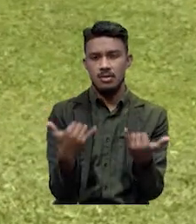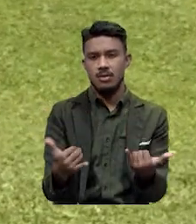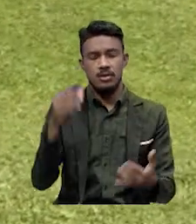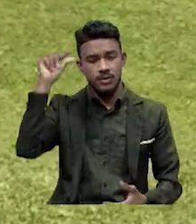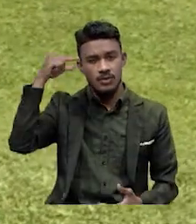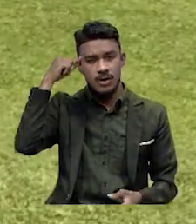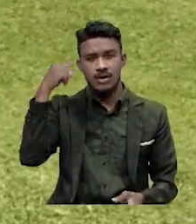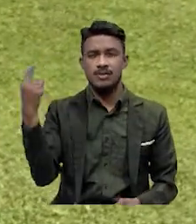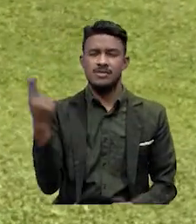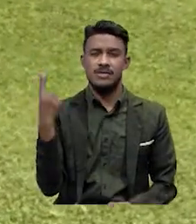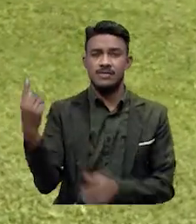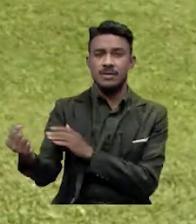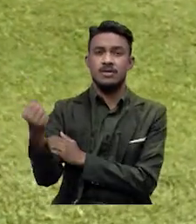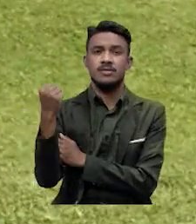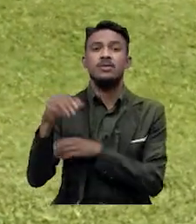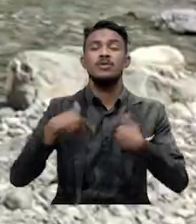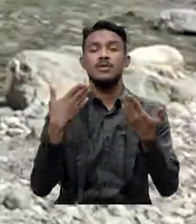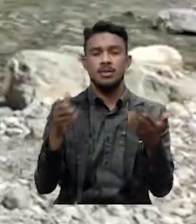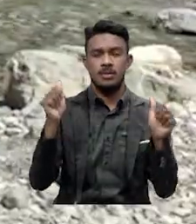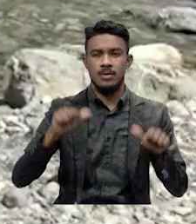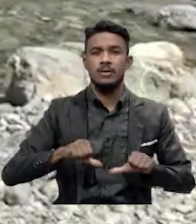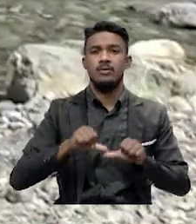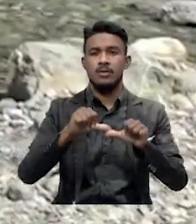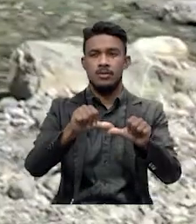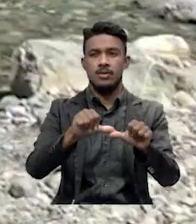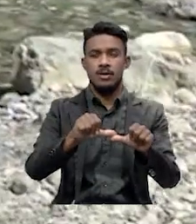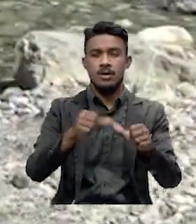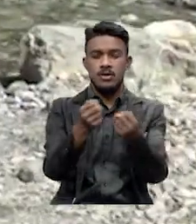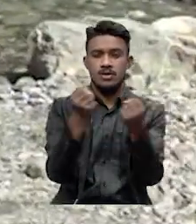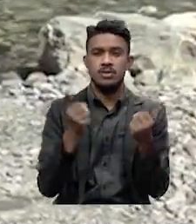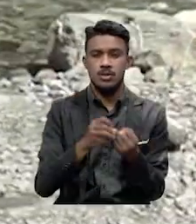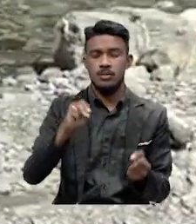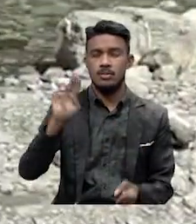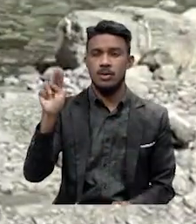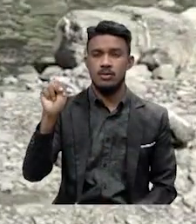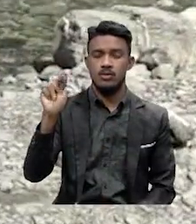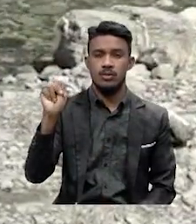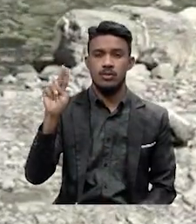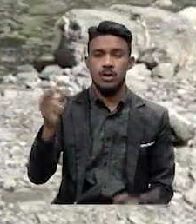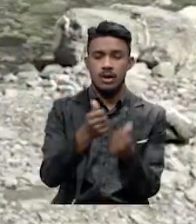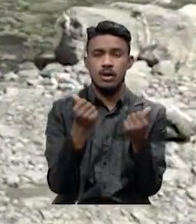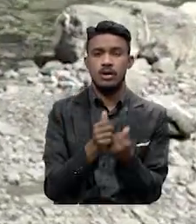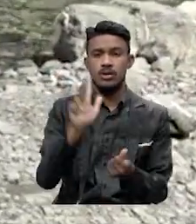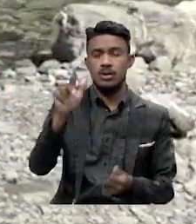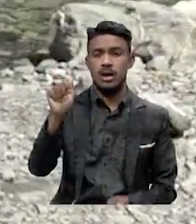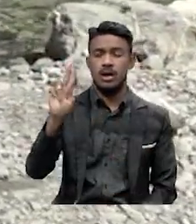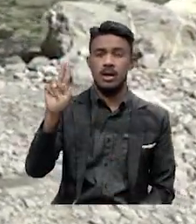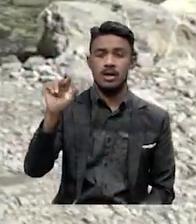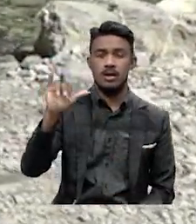tentar fat esforso no sa maka batne bilala. Suku Maununu komposto si aldea tolu hanesan aldea Aileu,